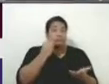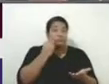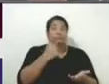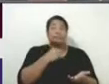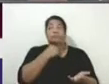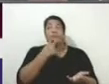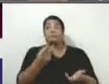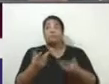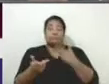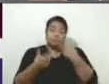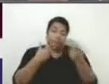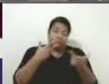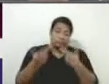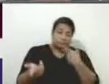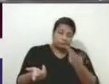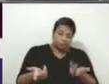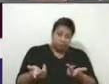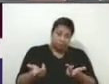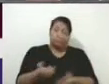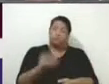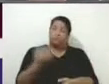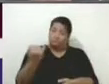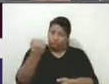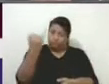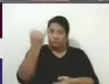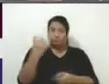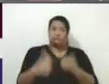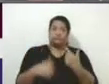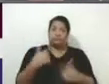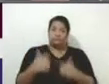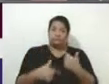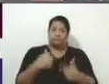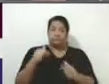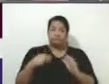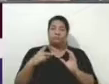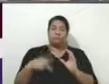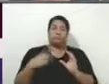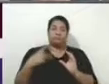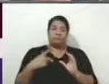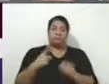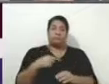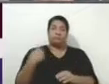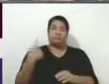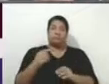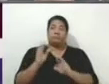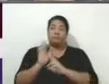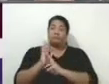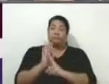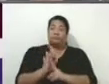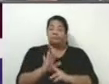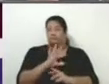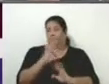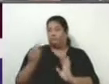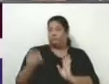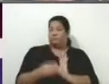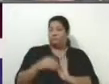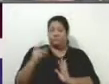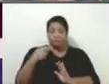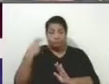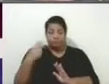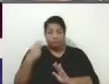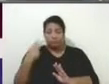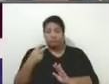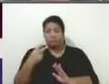Então, é muito importante esse trabalho que aqui na Câmara Municipal nós fazemos, todos os vereadores, de ser o interlocutor,